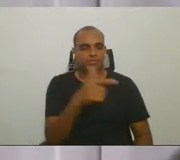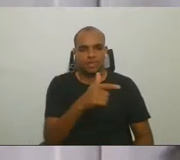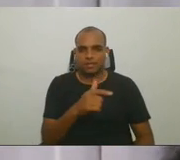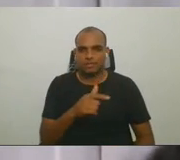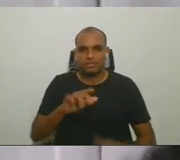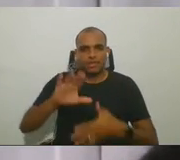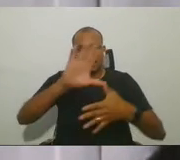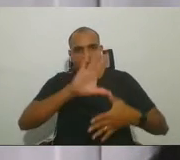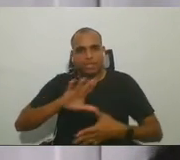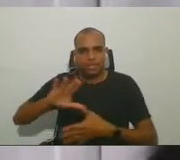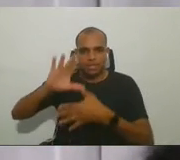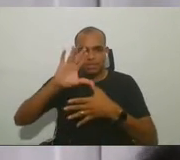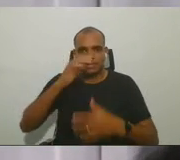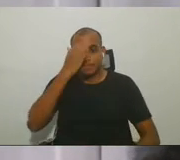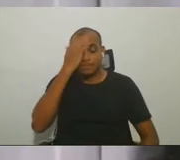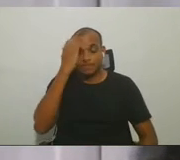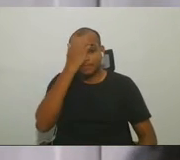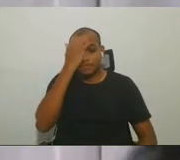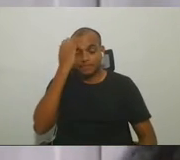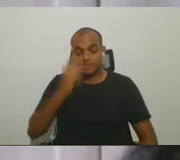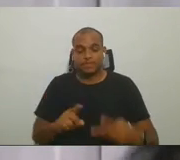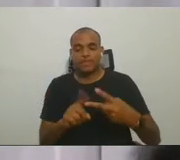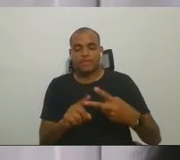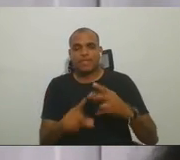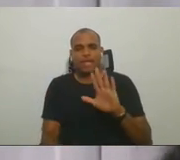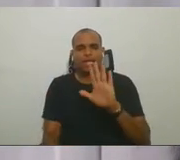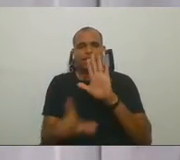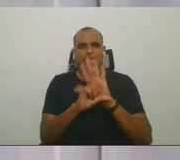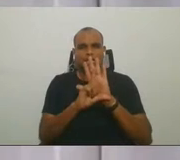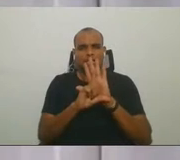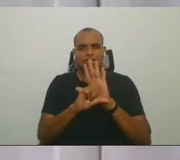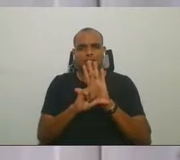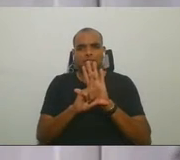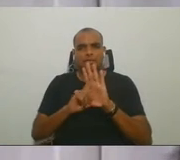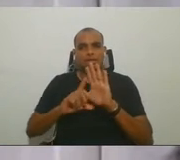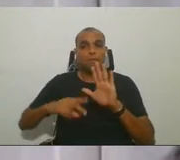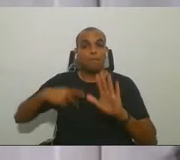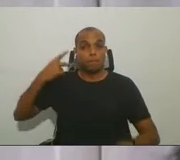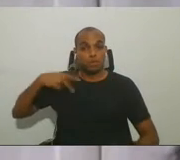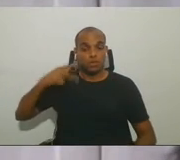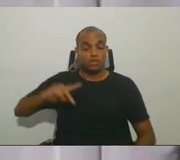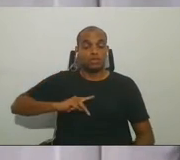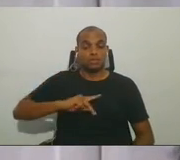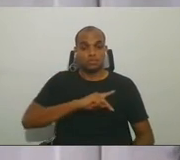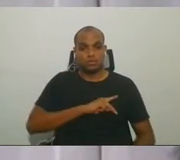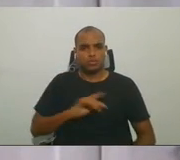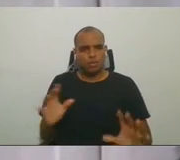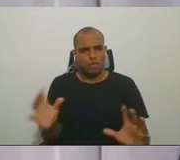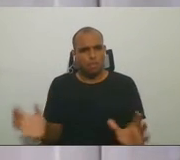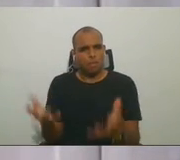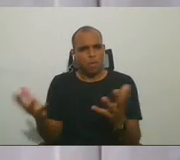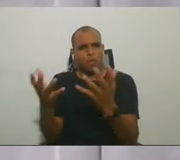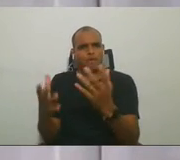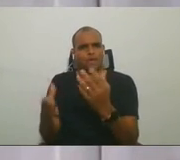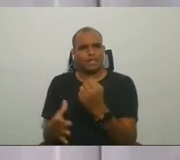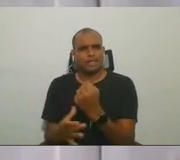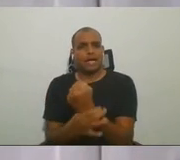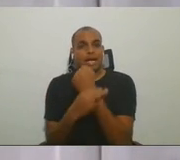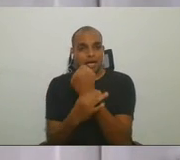Américas. A implementação de leis e políticas públicas que promovam e garantam